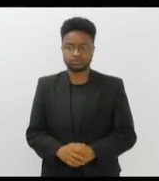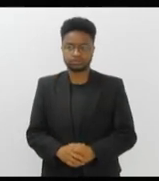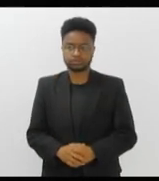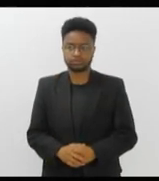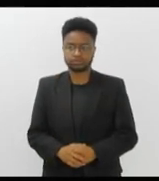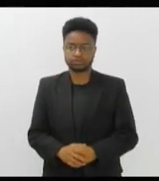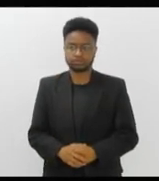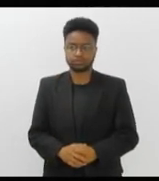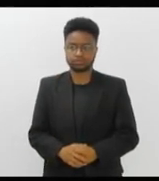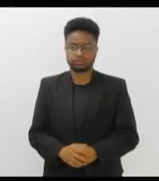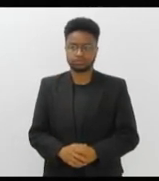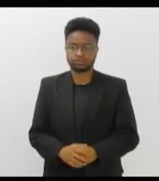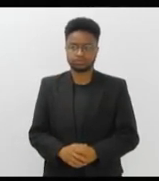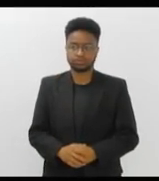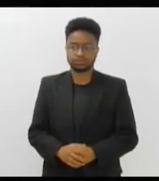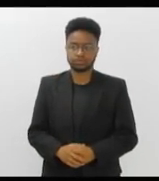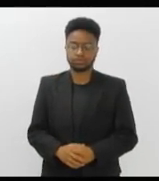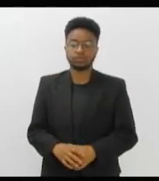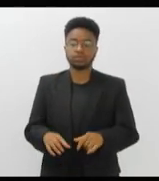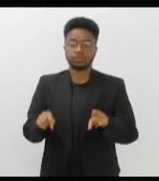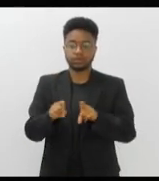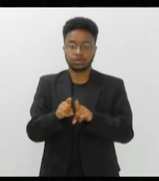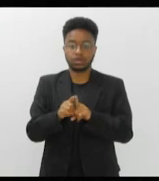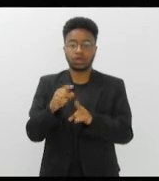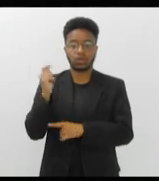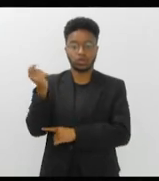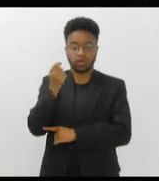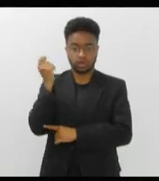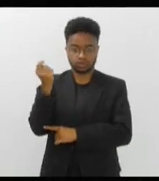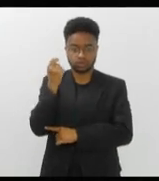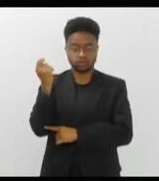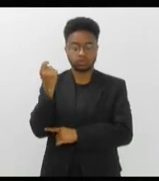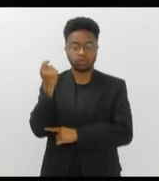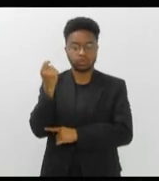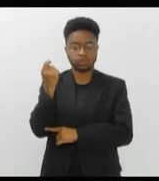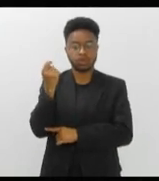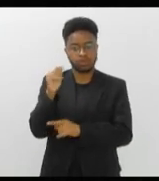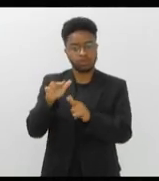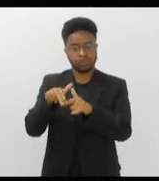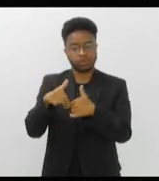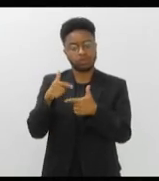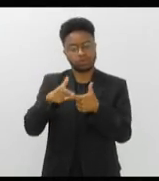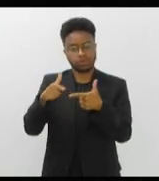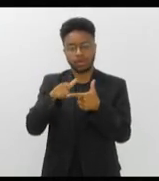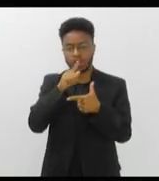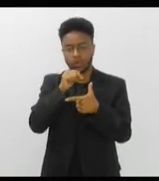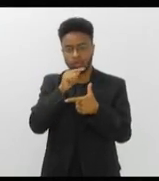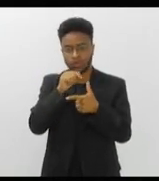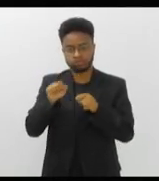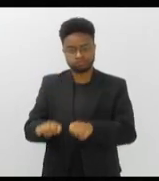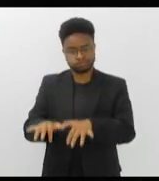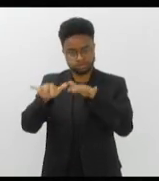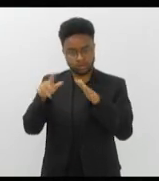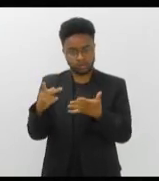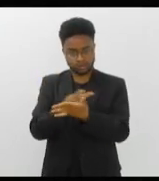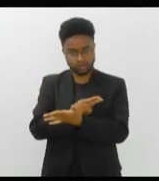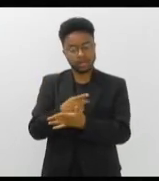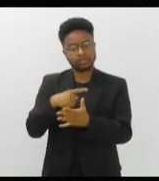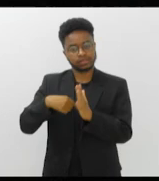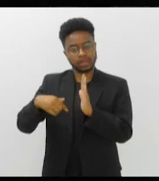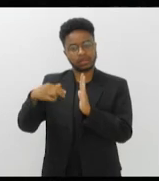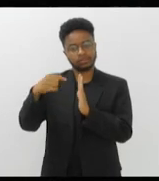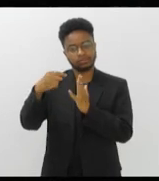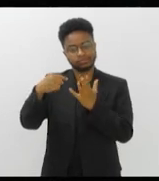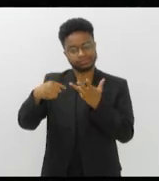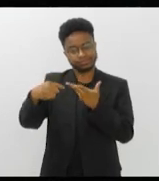e garantiu ao Rio Grande do Sul por causa da calamidade as prerrogativas que ele já